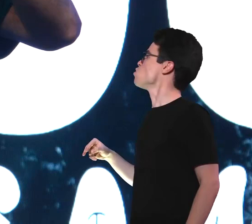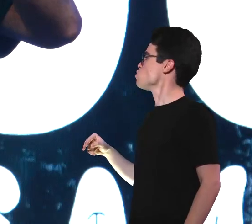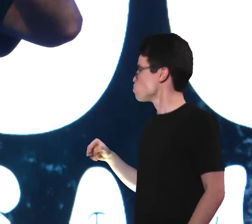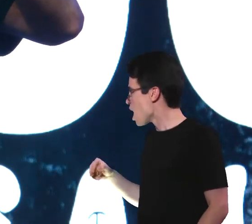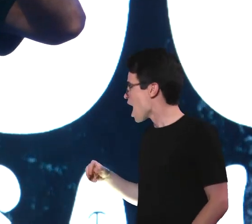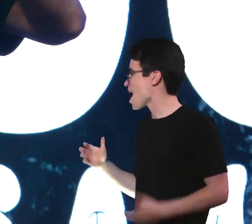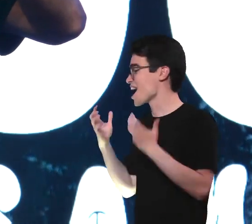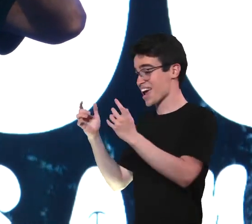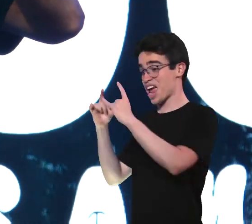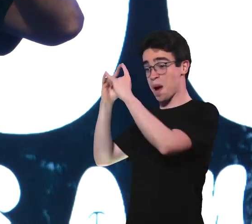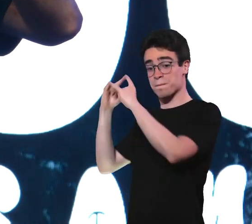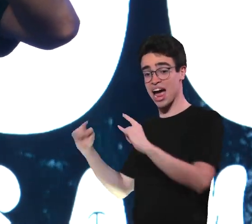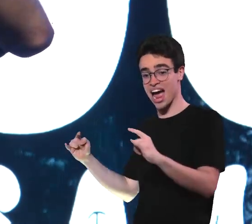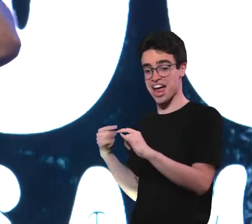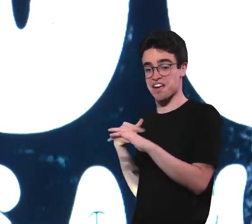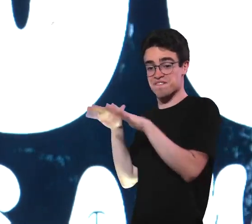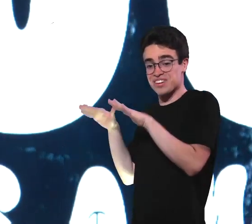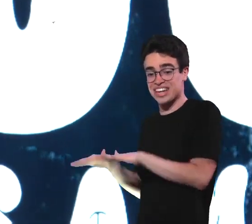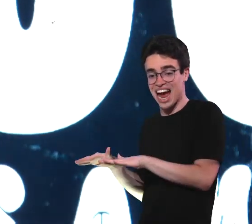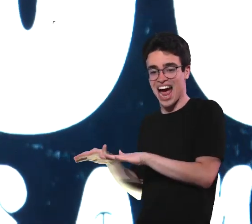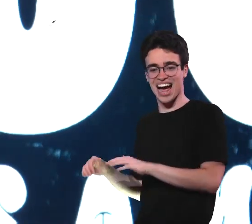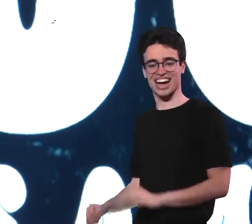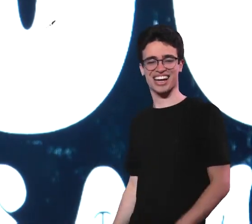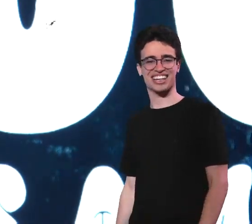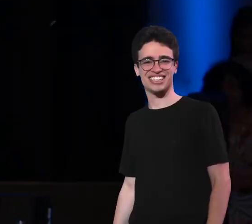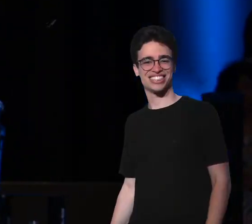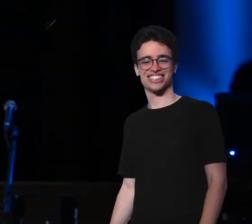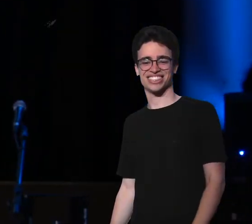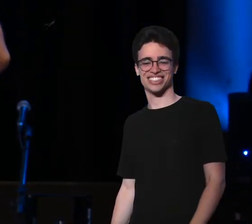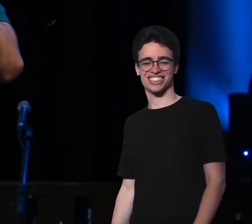Deus, vamos montar uma barraca e ficar aqui.